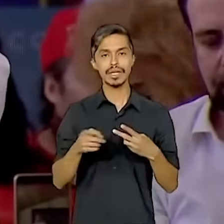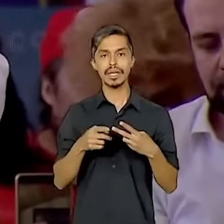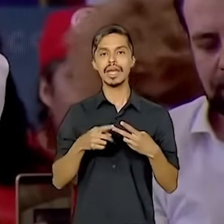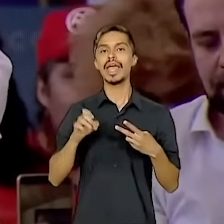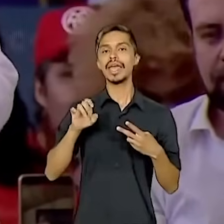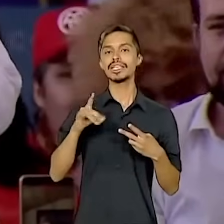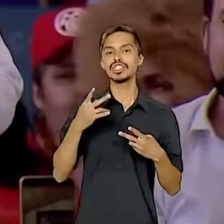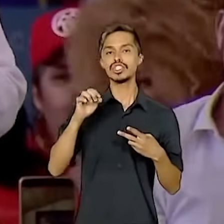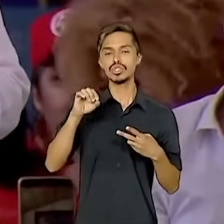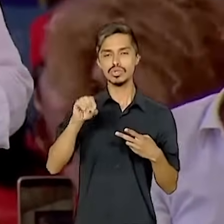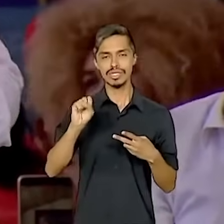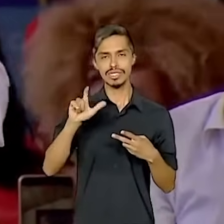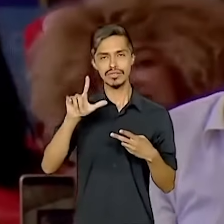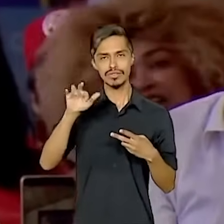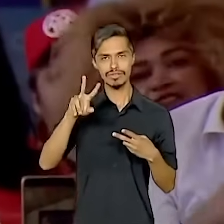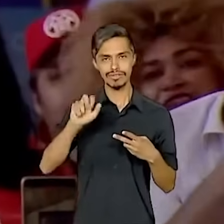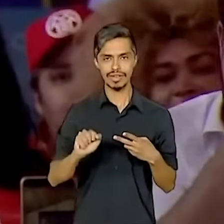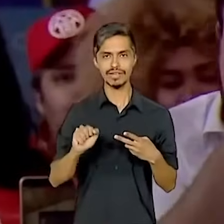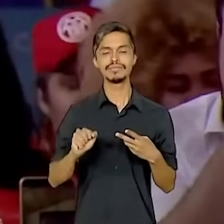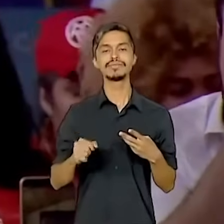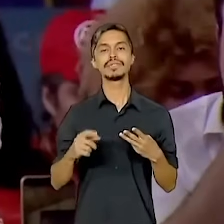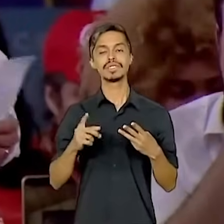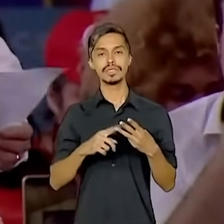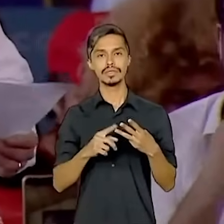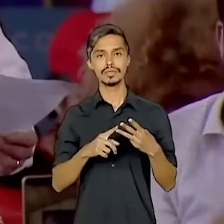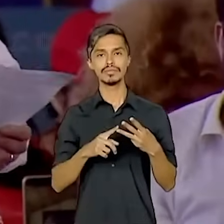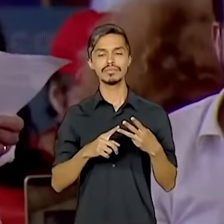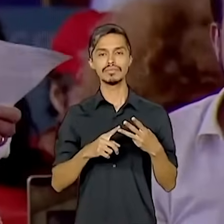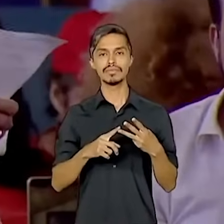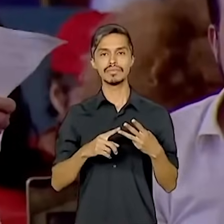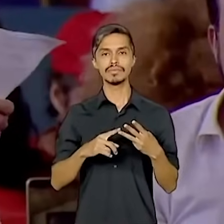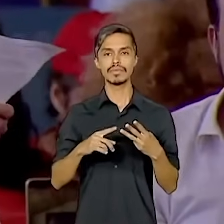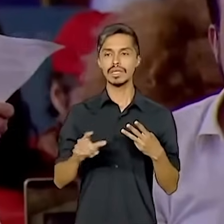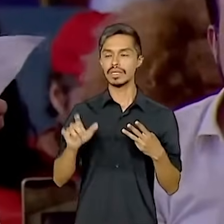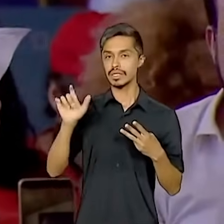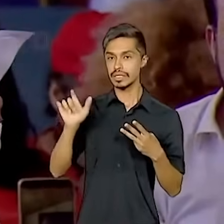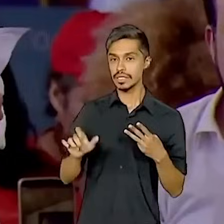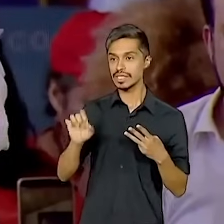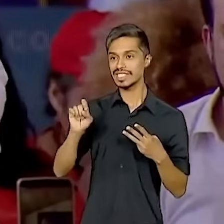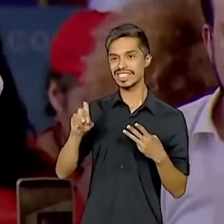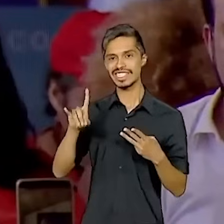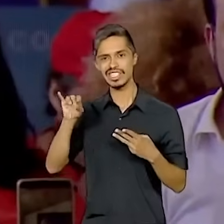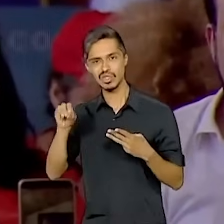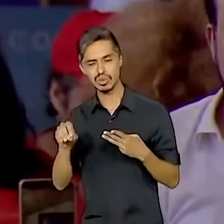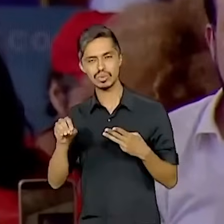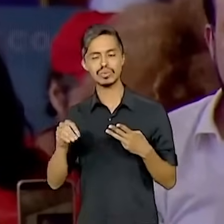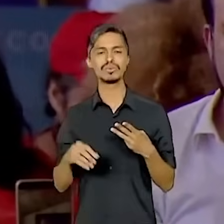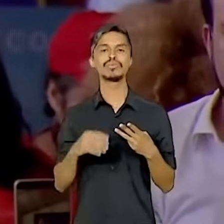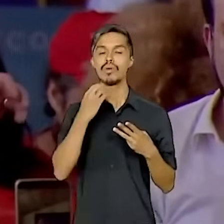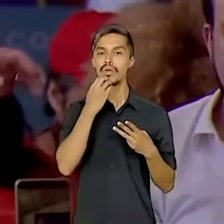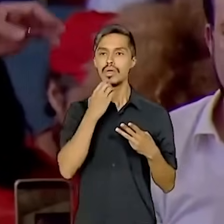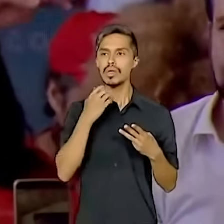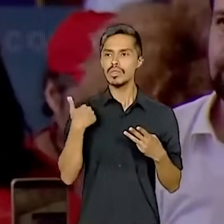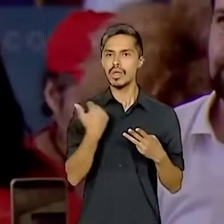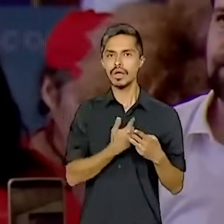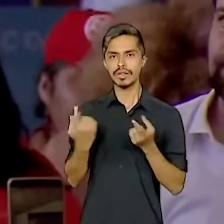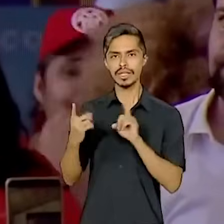Edinho Silva, da cidade de Araraquara, e o filho da cidade de Matão. Quero dizer que a nossa